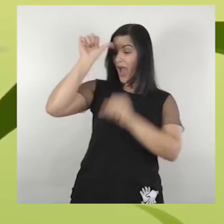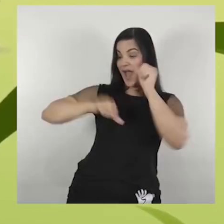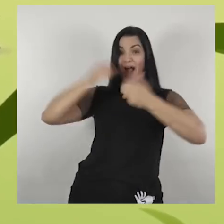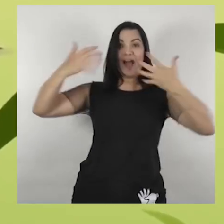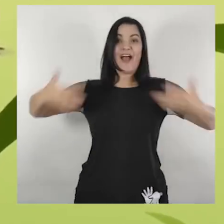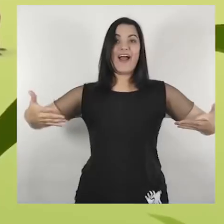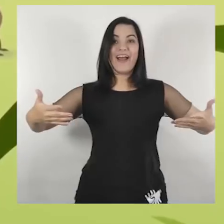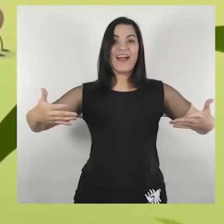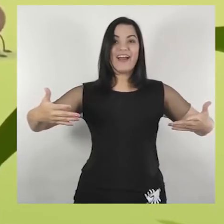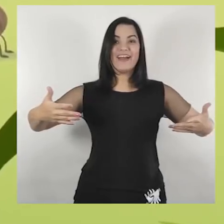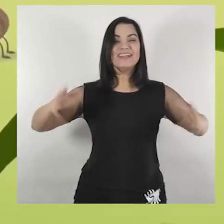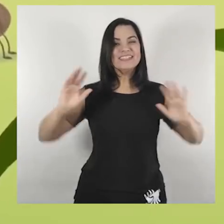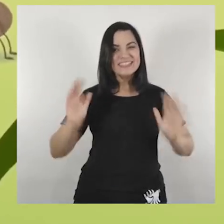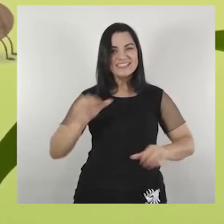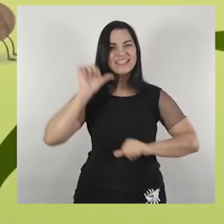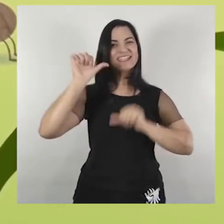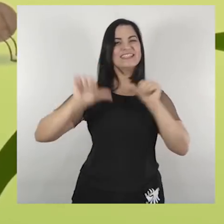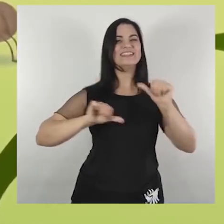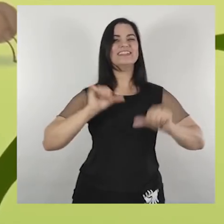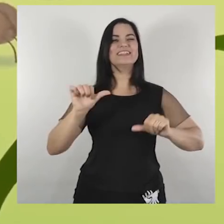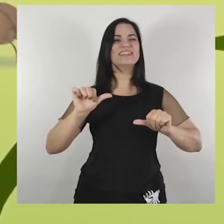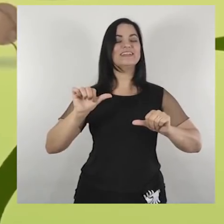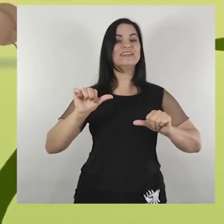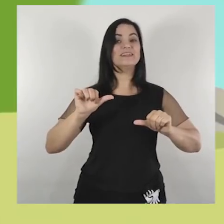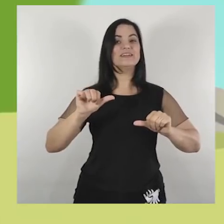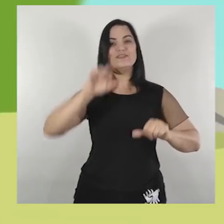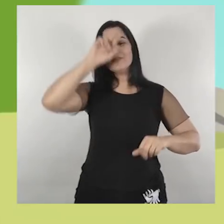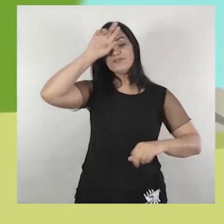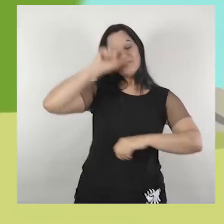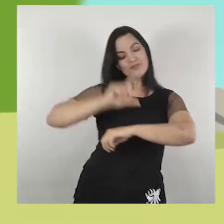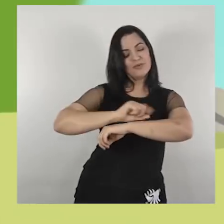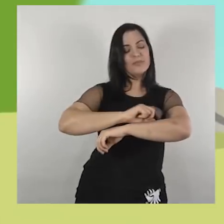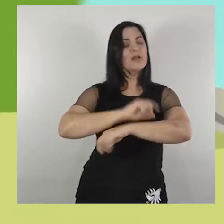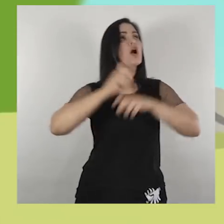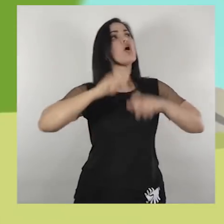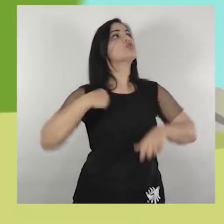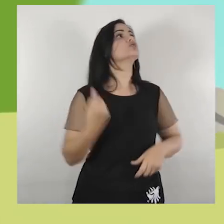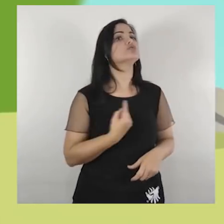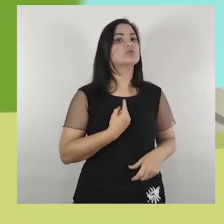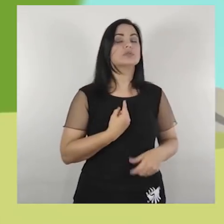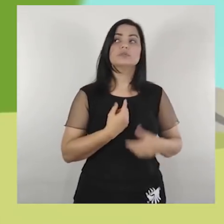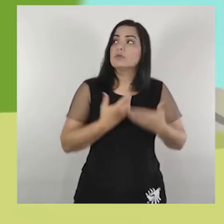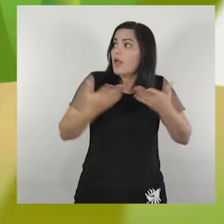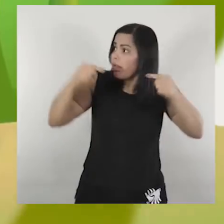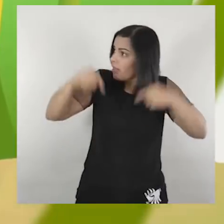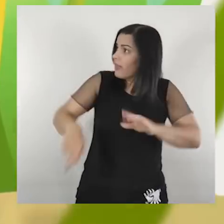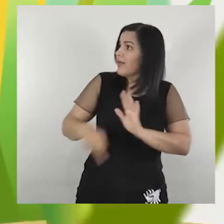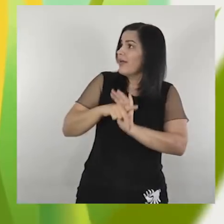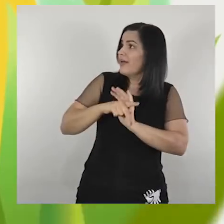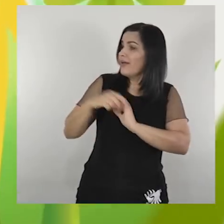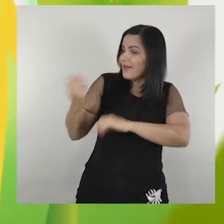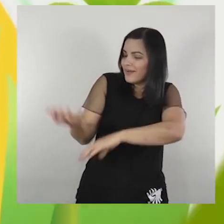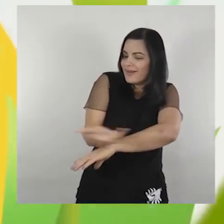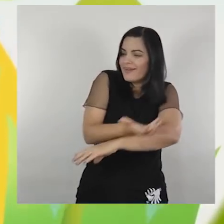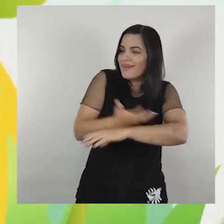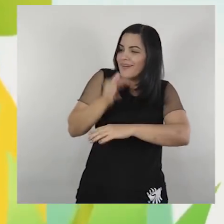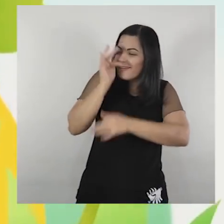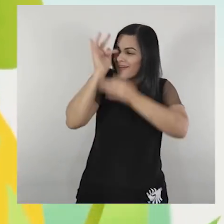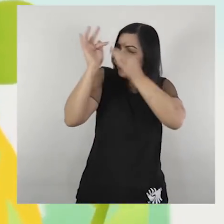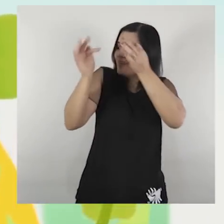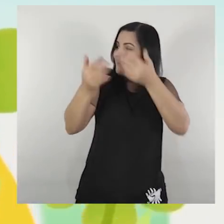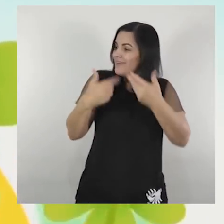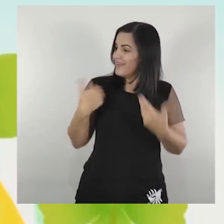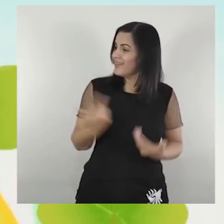Somos formigas! Onde nós estamos, Luna? No nosso jardim, ué. Olha só.